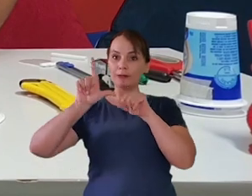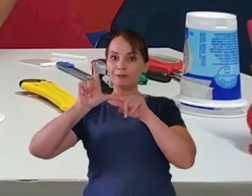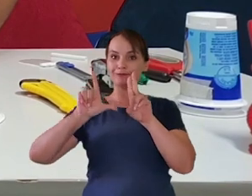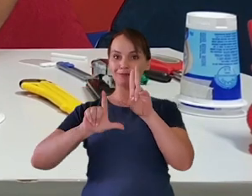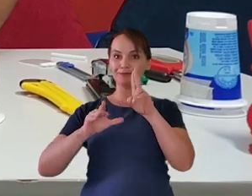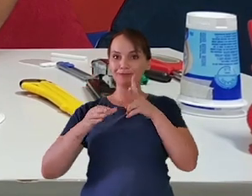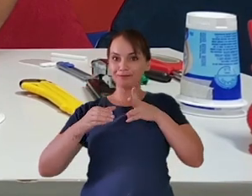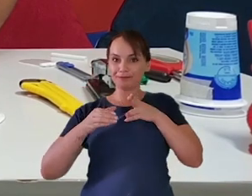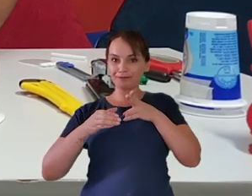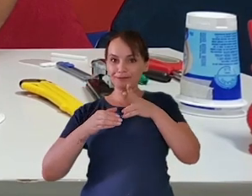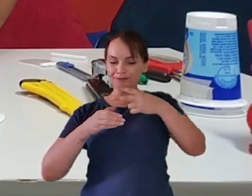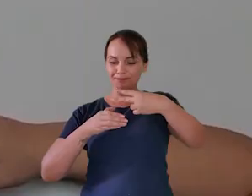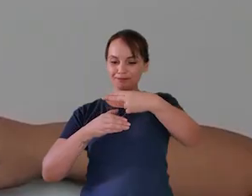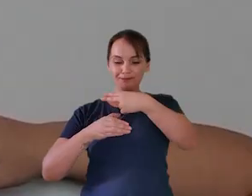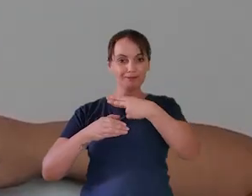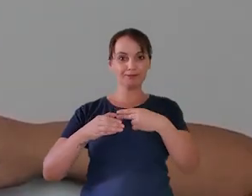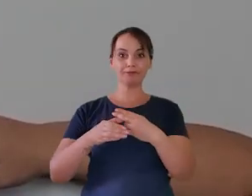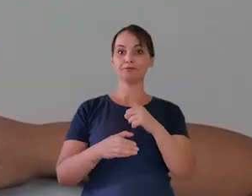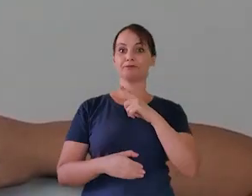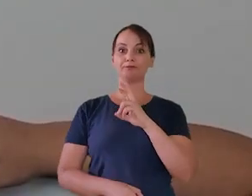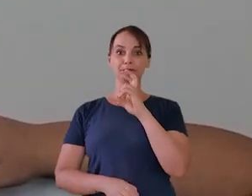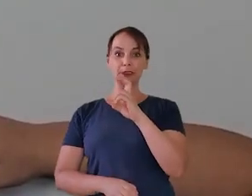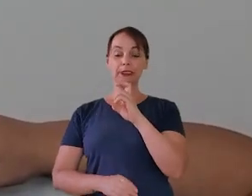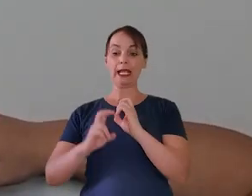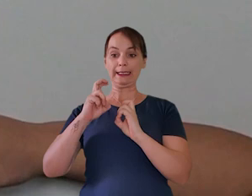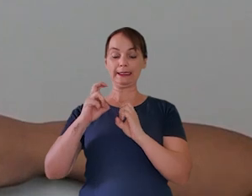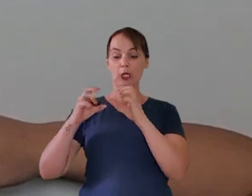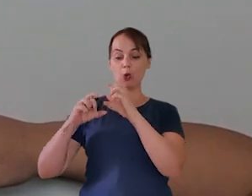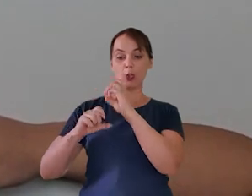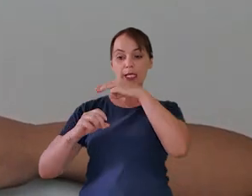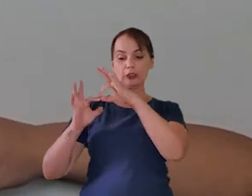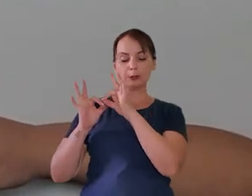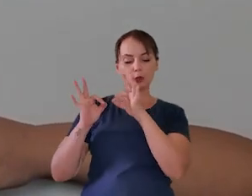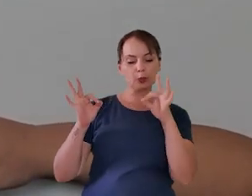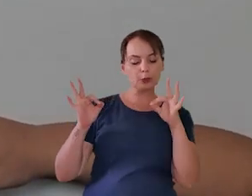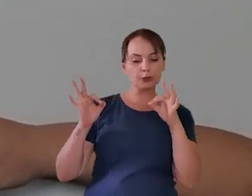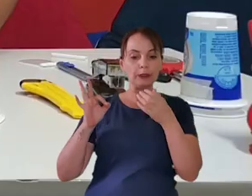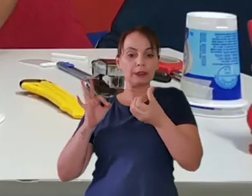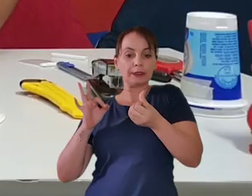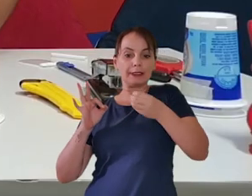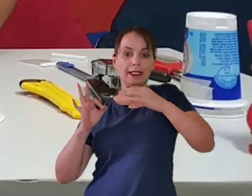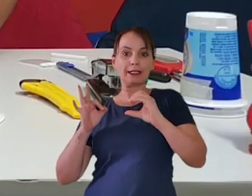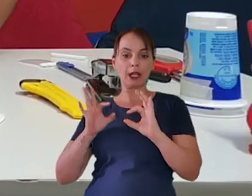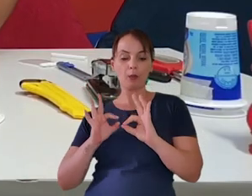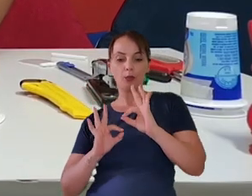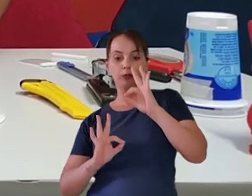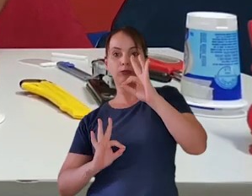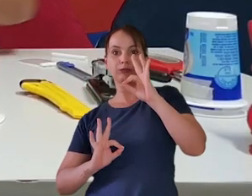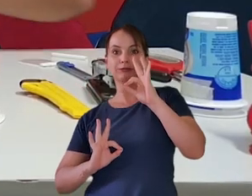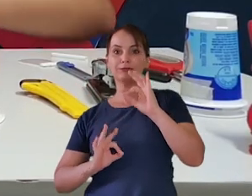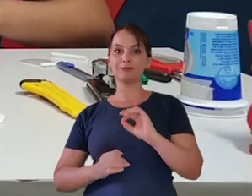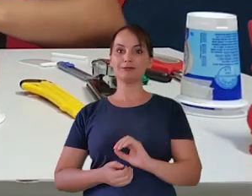formato da letra U, ele possui 5 centímetros de largura e 6 centímetros de altura.